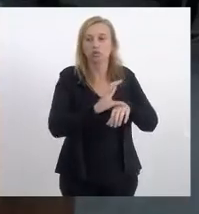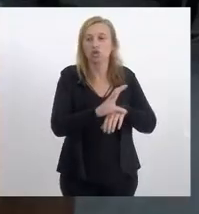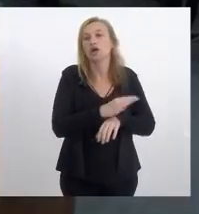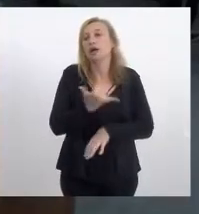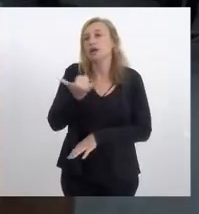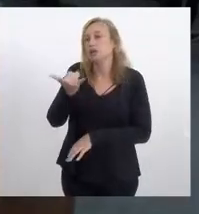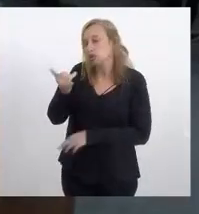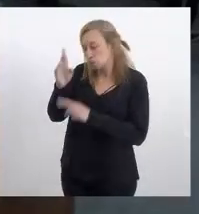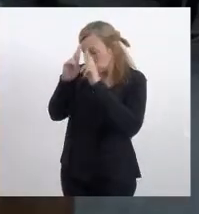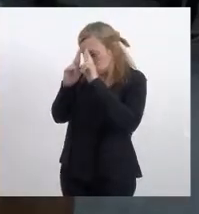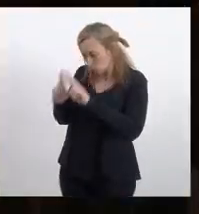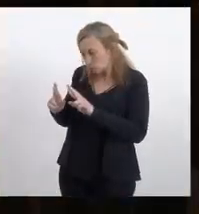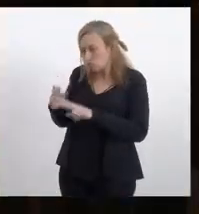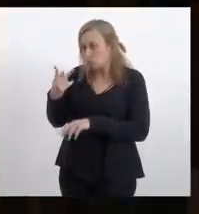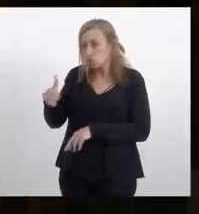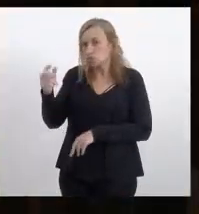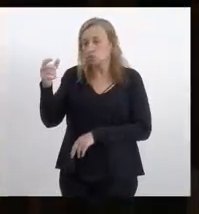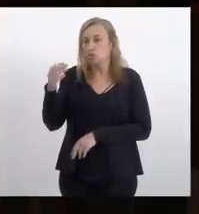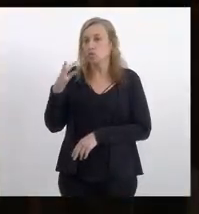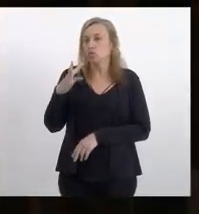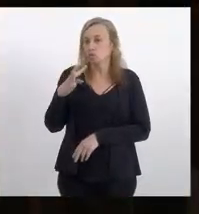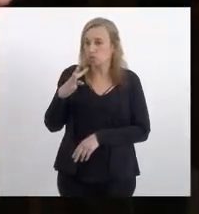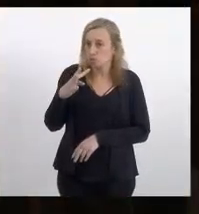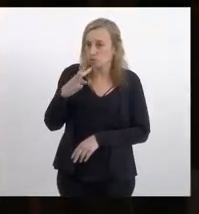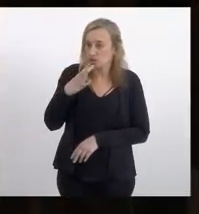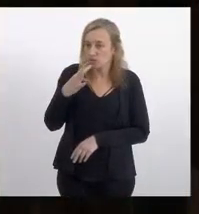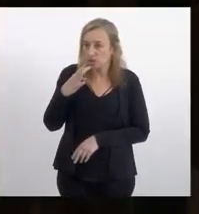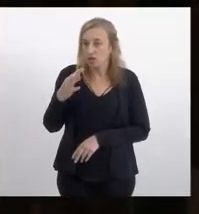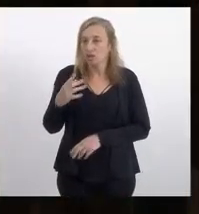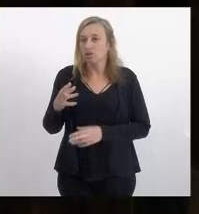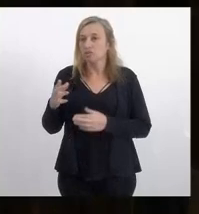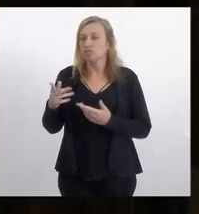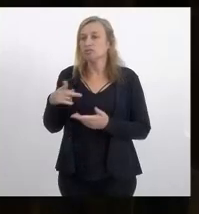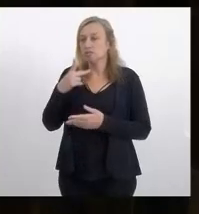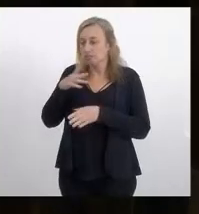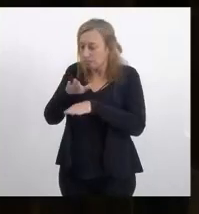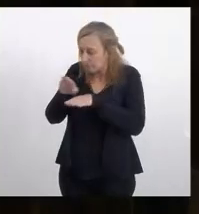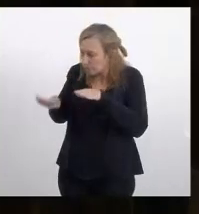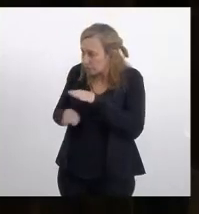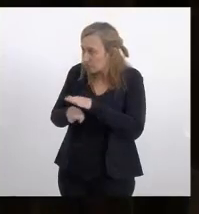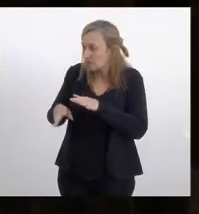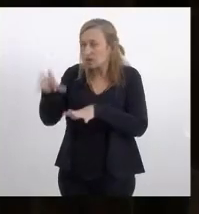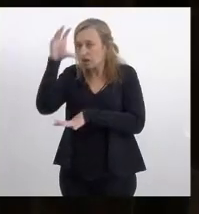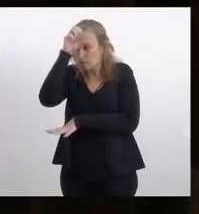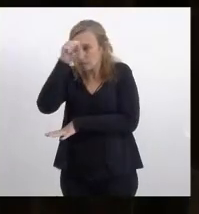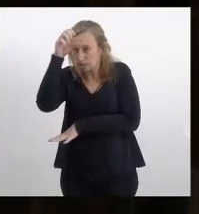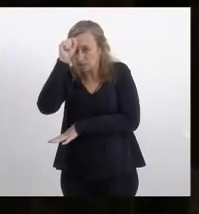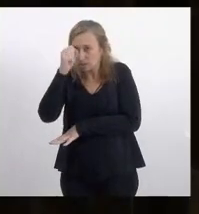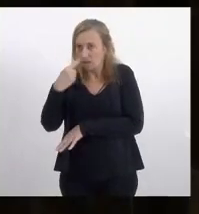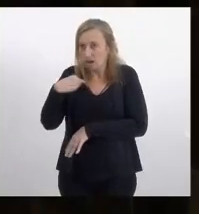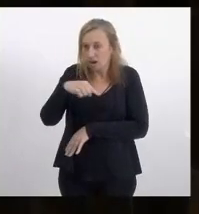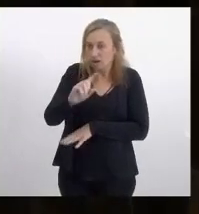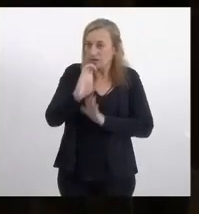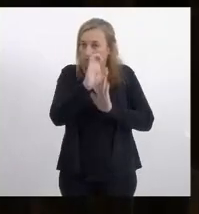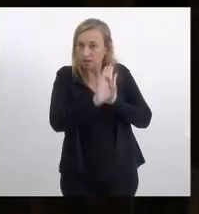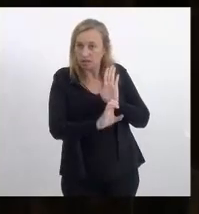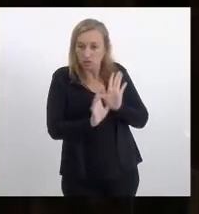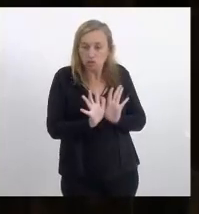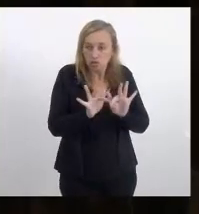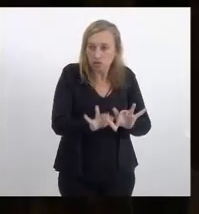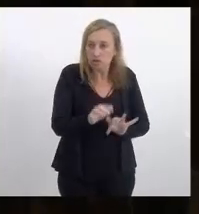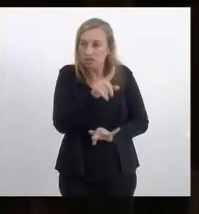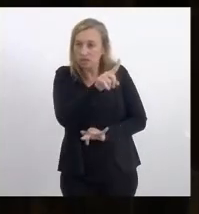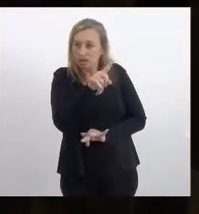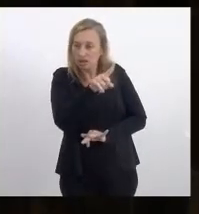todo respeito a sua Sapiência tá já que só tá aqui o meu demente falando de aprender está lá na emenda lá no